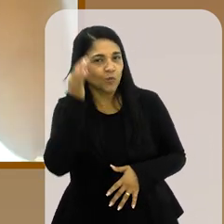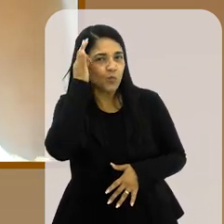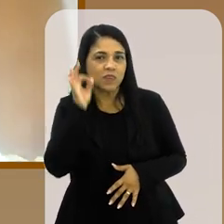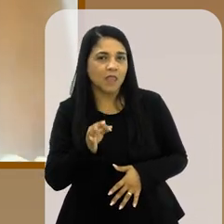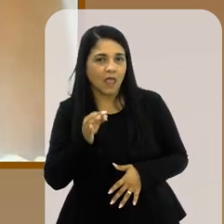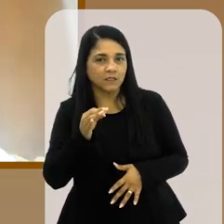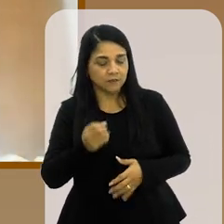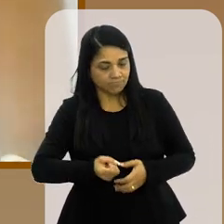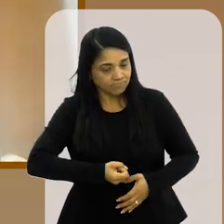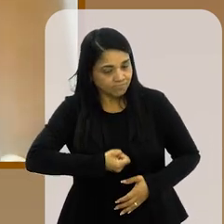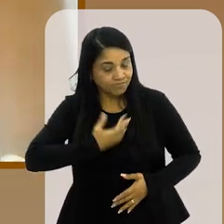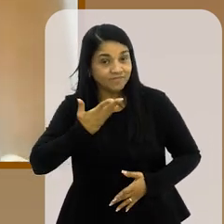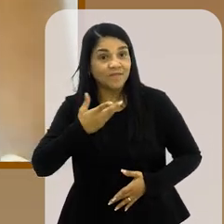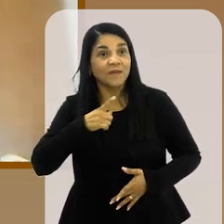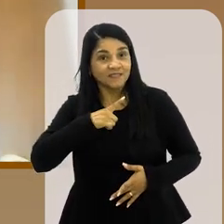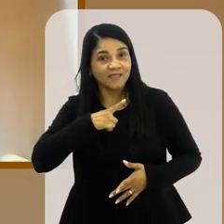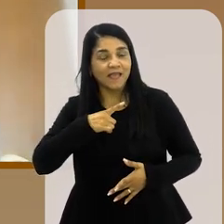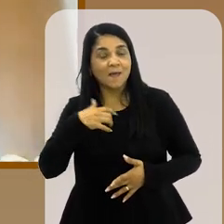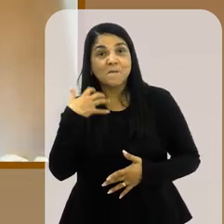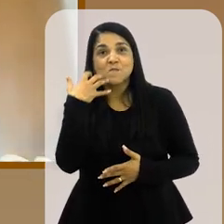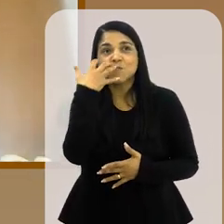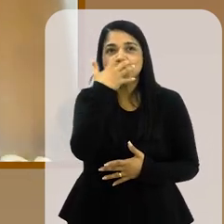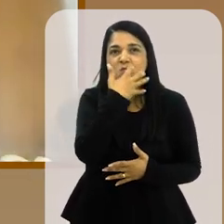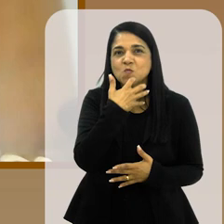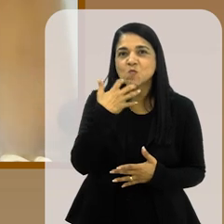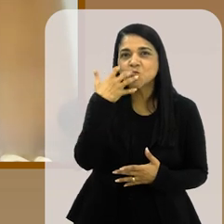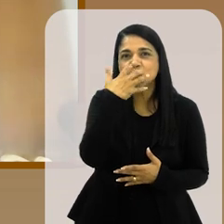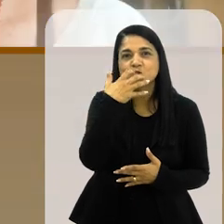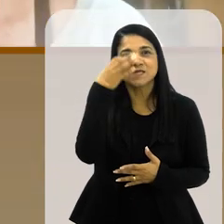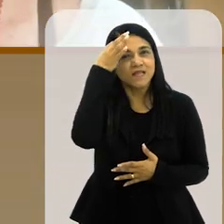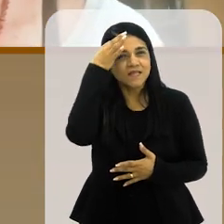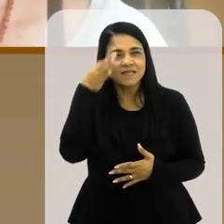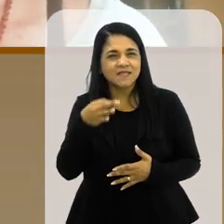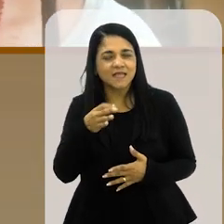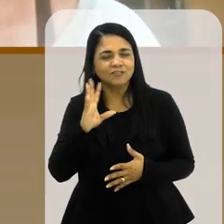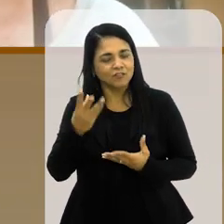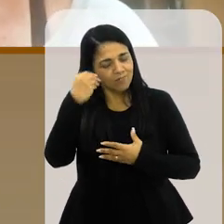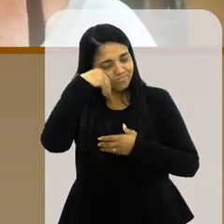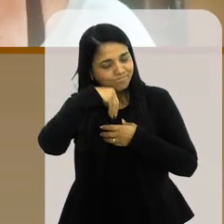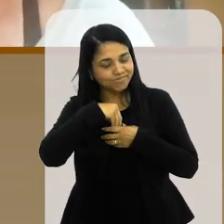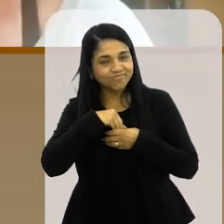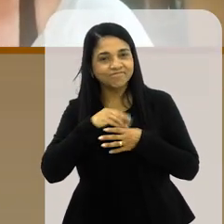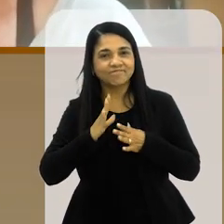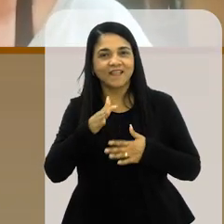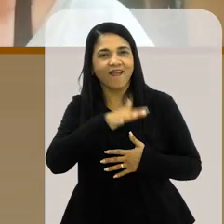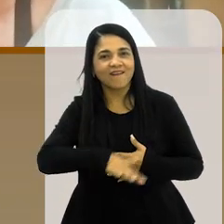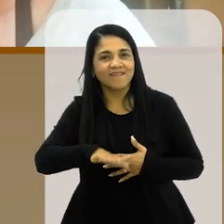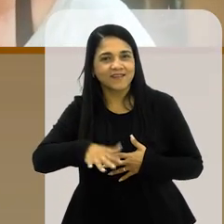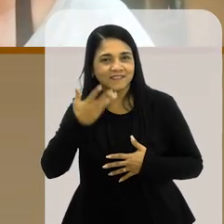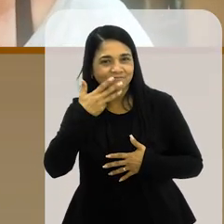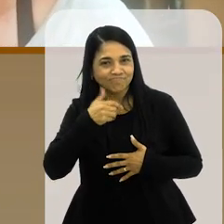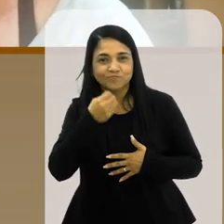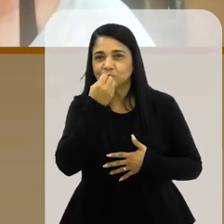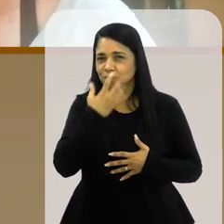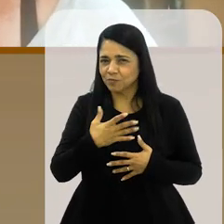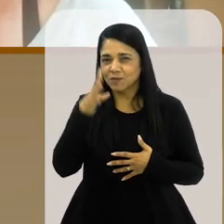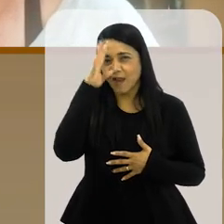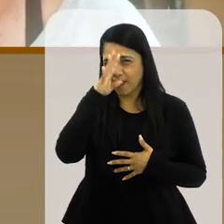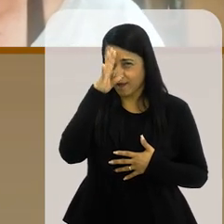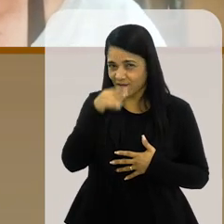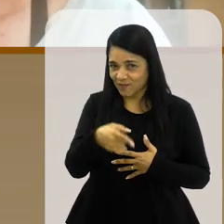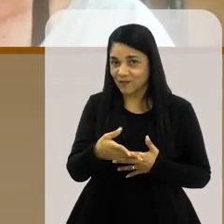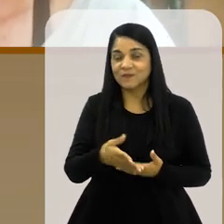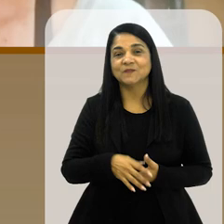nada, mas tem a musicalidade que ela entende, que está nela já, né? Muito legal.